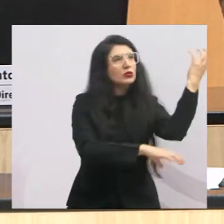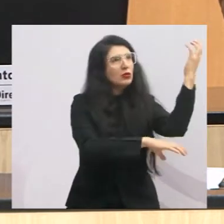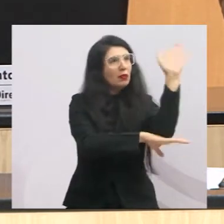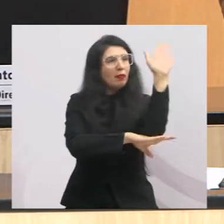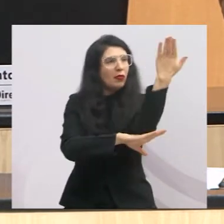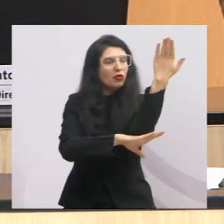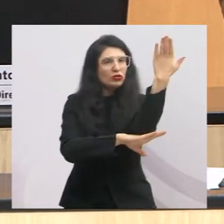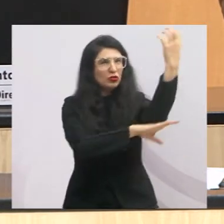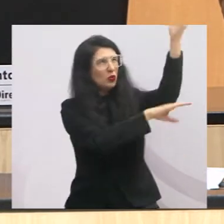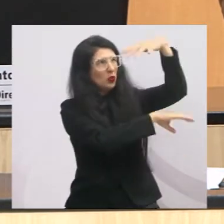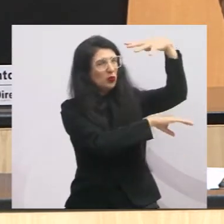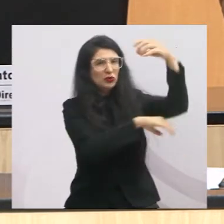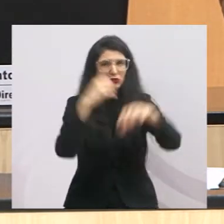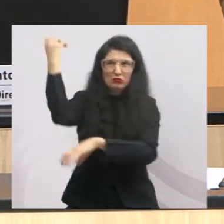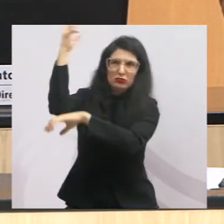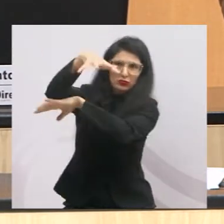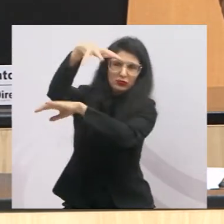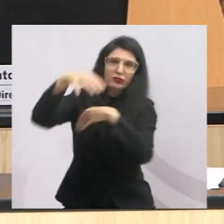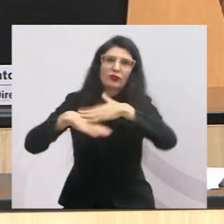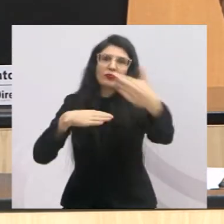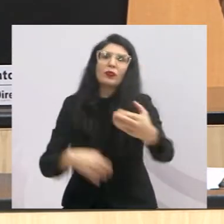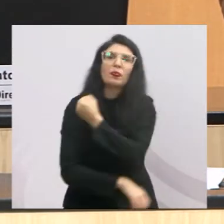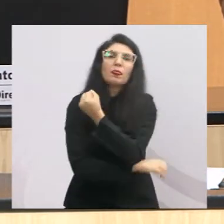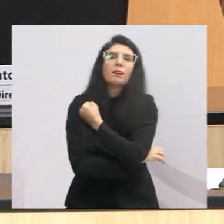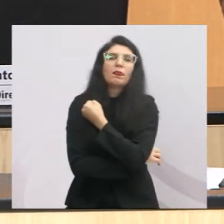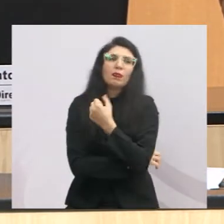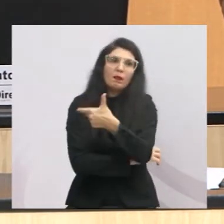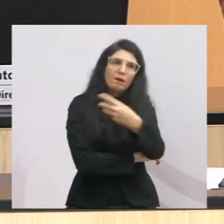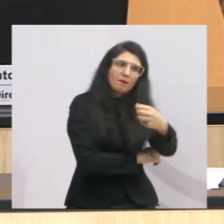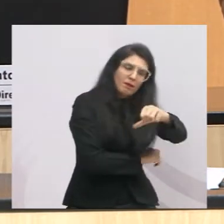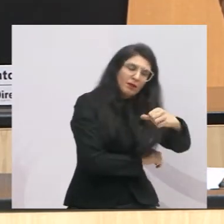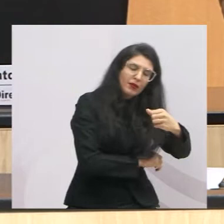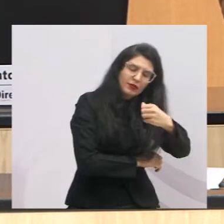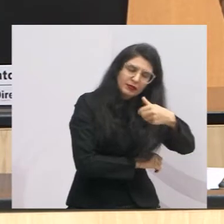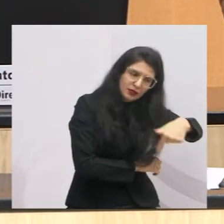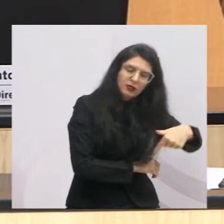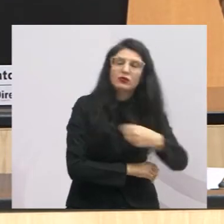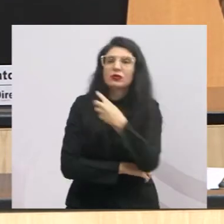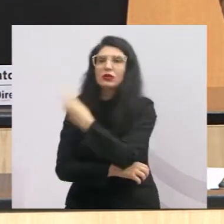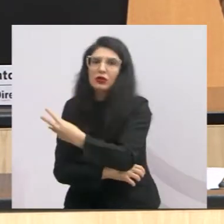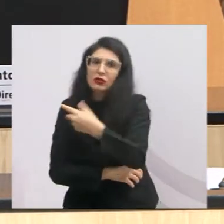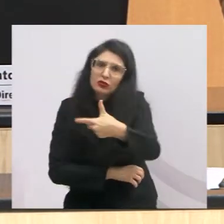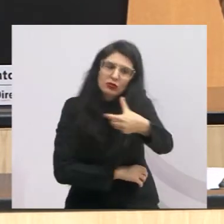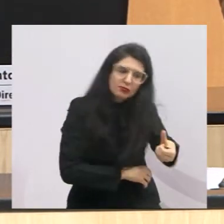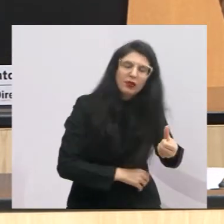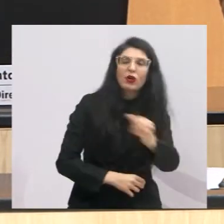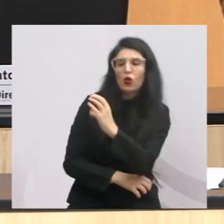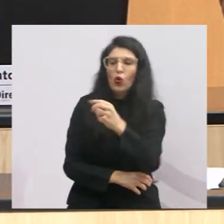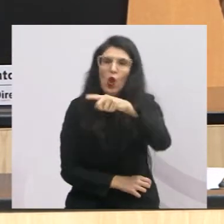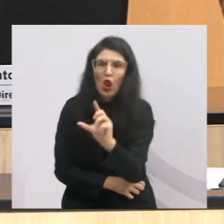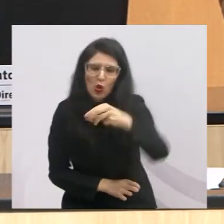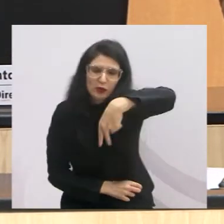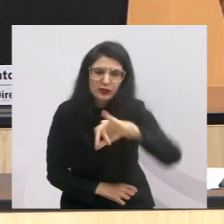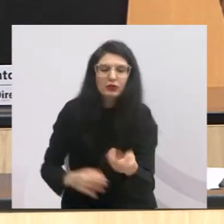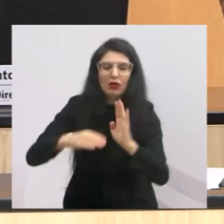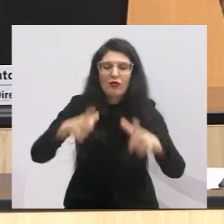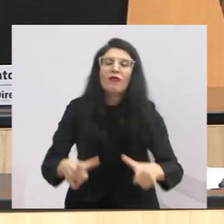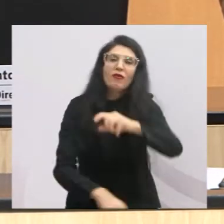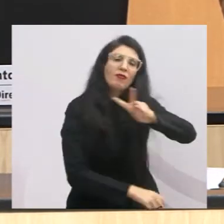Evangelho de São Mateus, capítulo 5, versículo de 3 a 16. O sermão